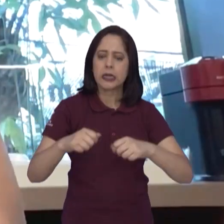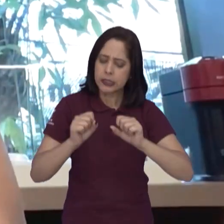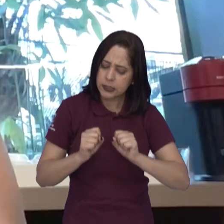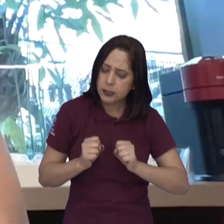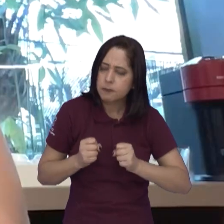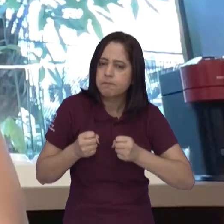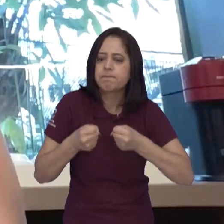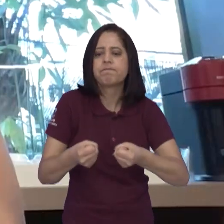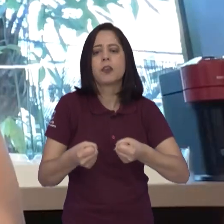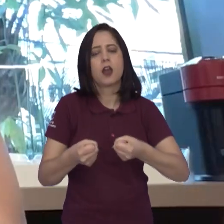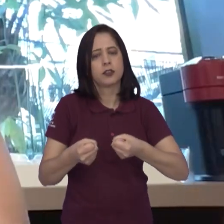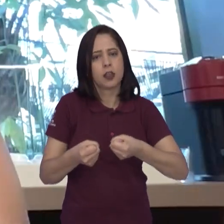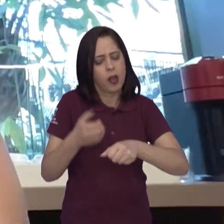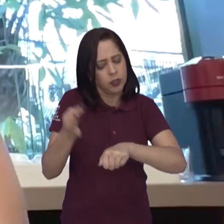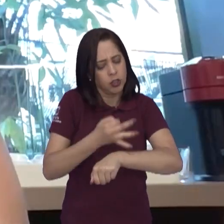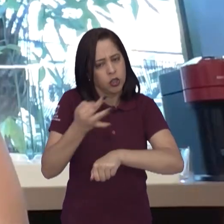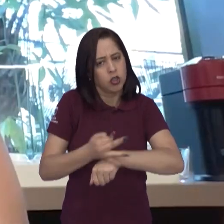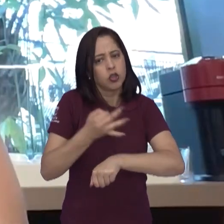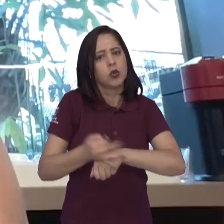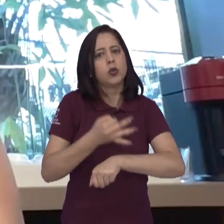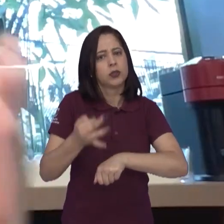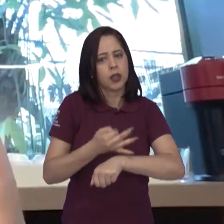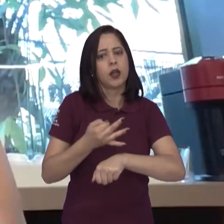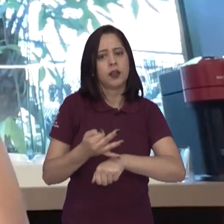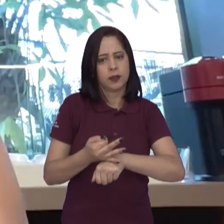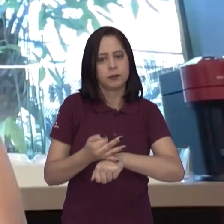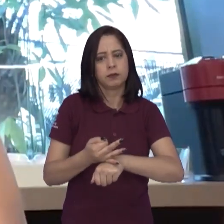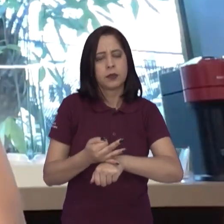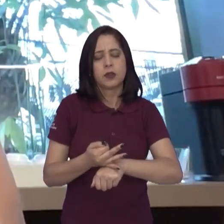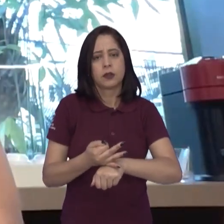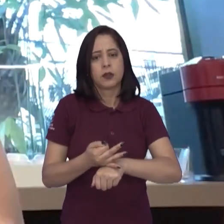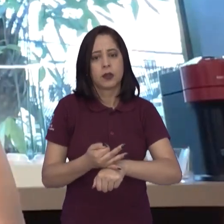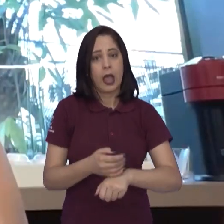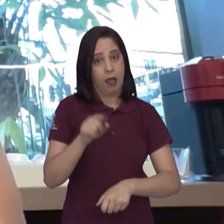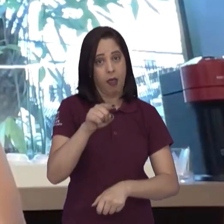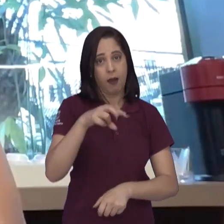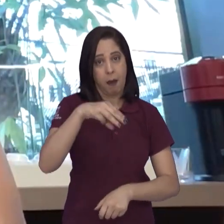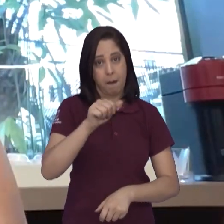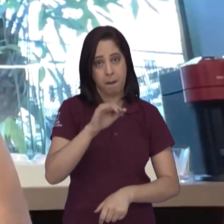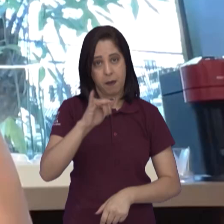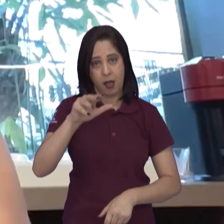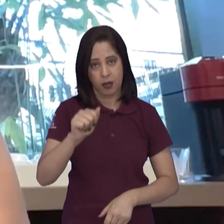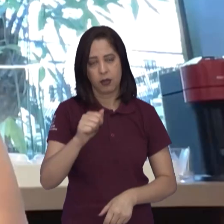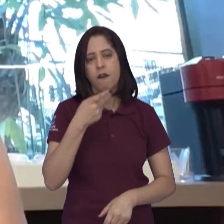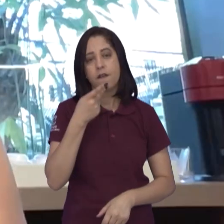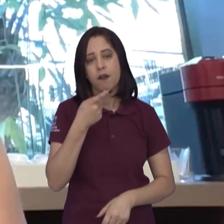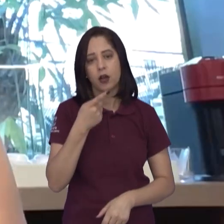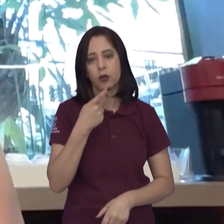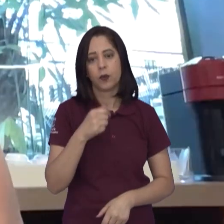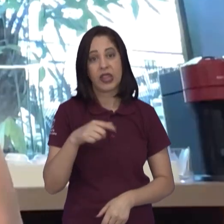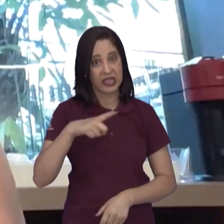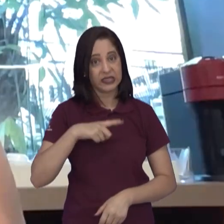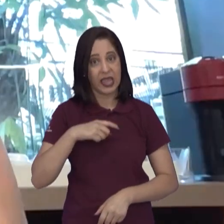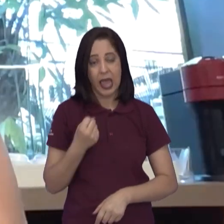com afinco para que a gente tenha uma resolução. Até falando que a Maria, completando o que a Maria falou, tem algumas áreas de